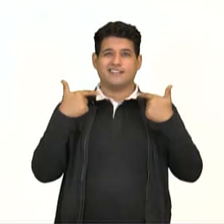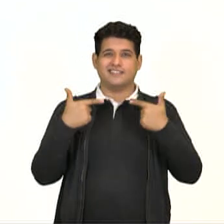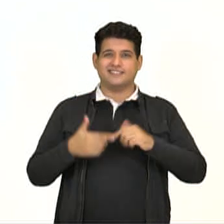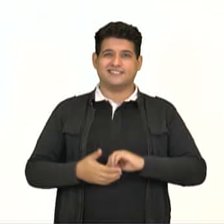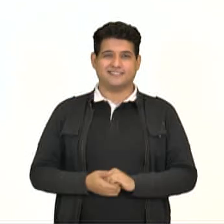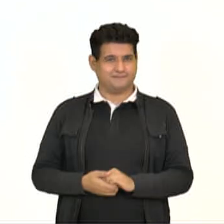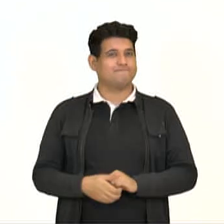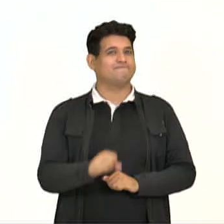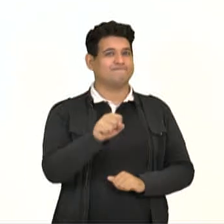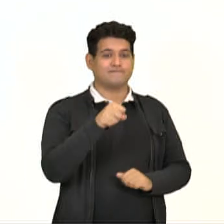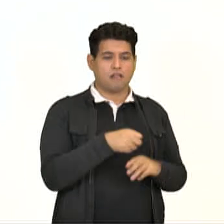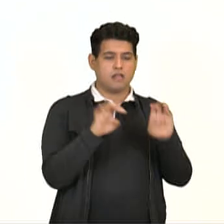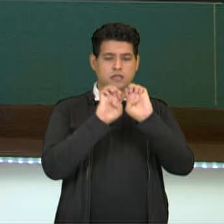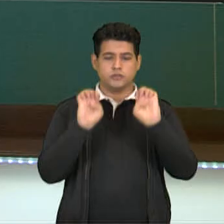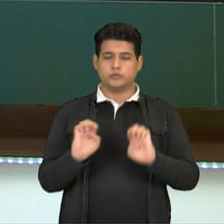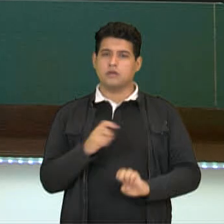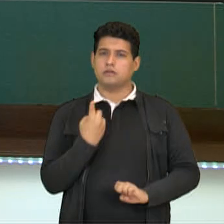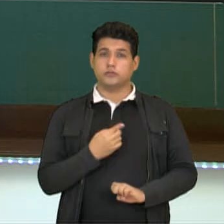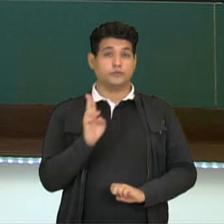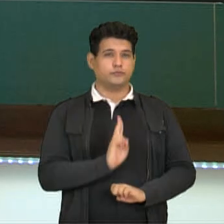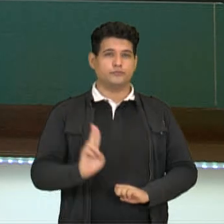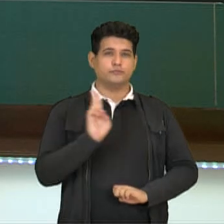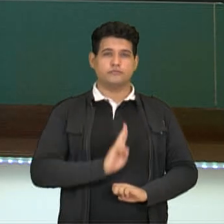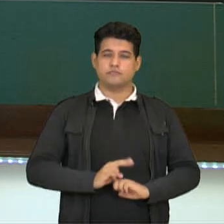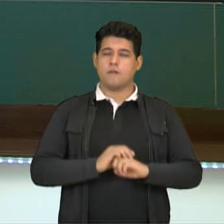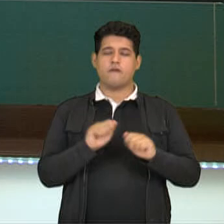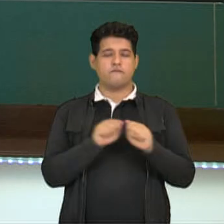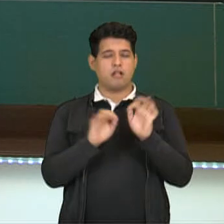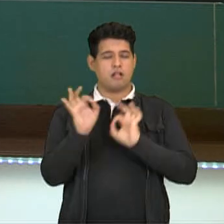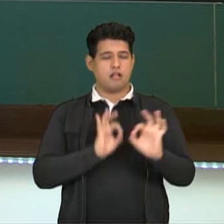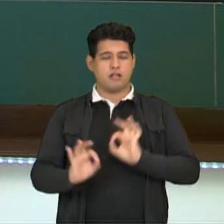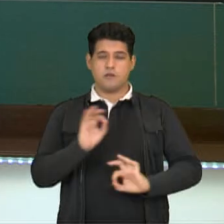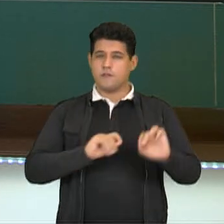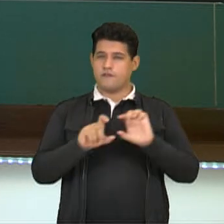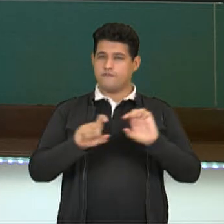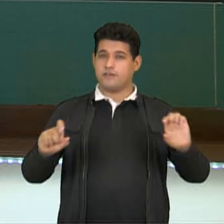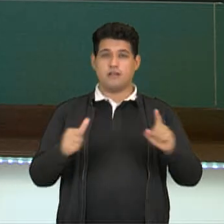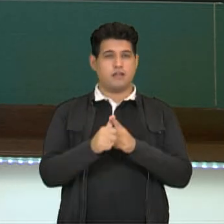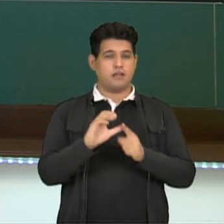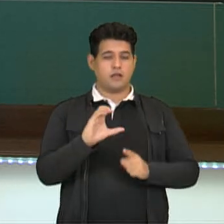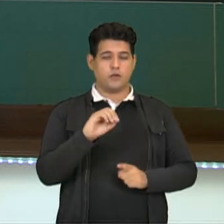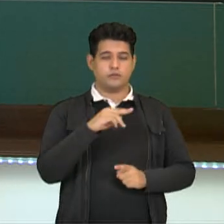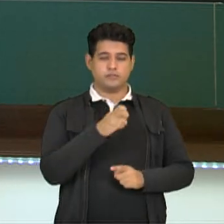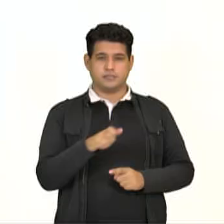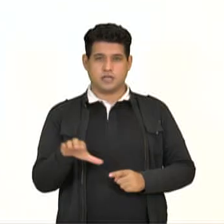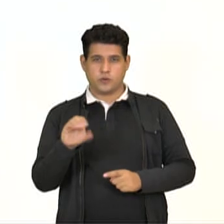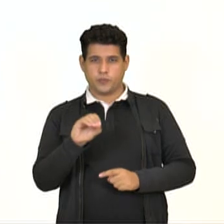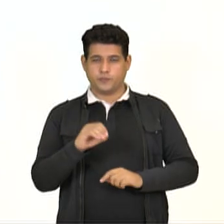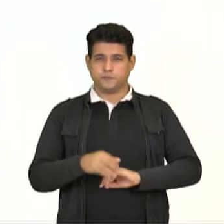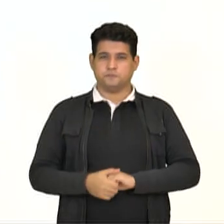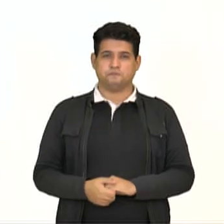sorrir. É essa a estrutura que nós usamos para formar uma frase na force conditional.